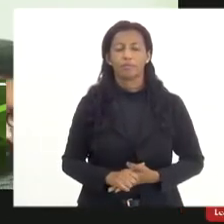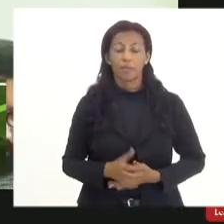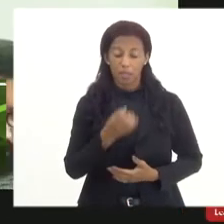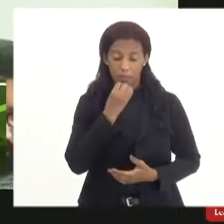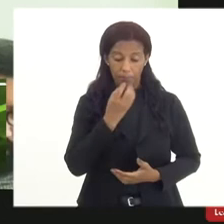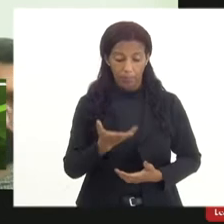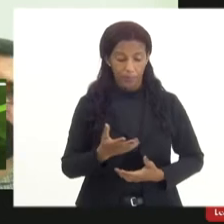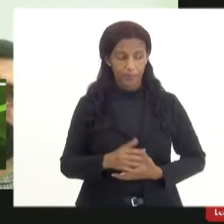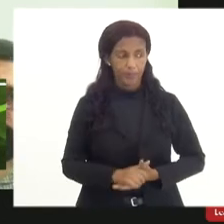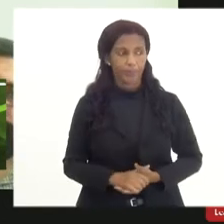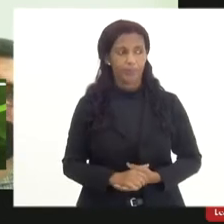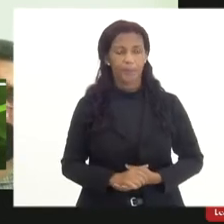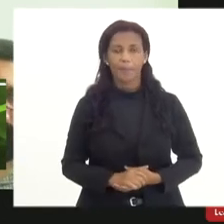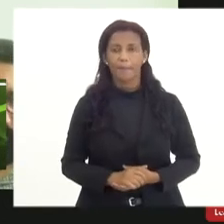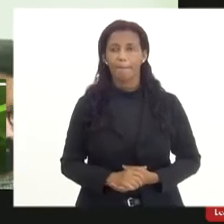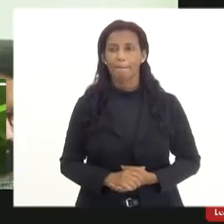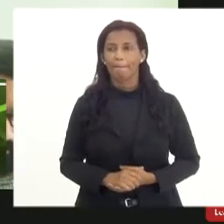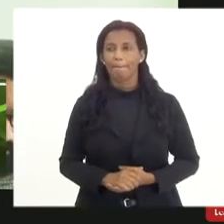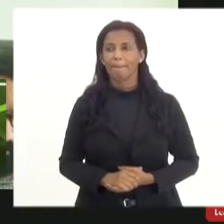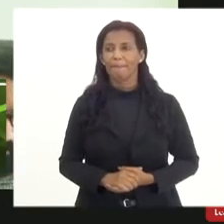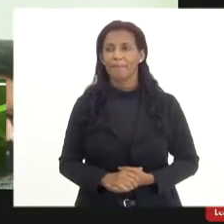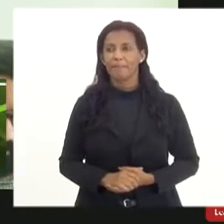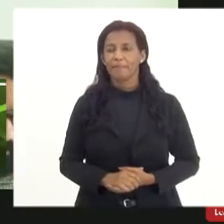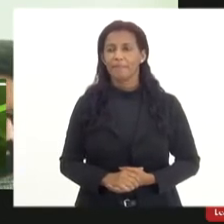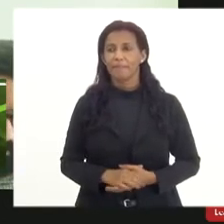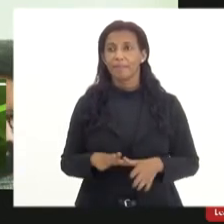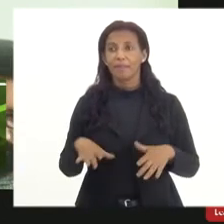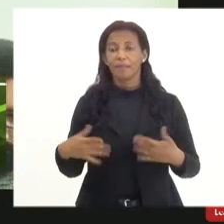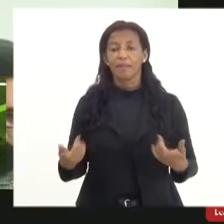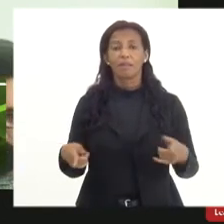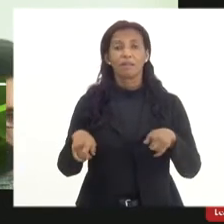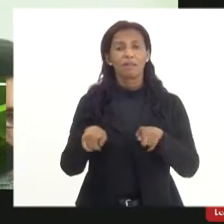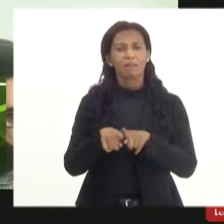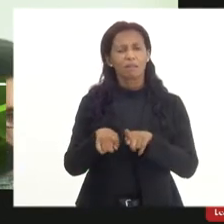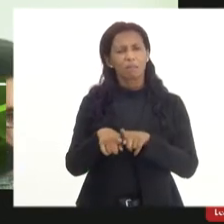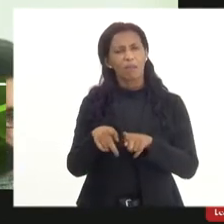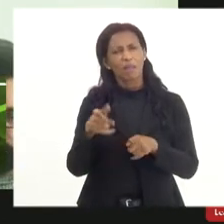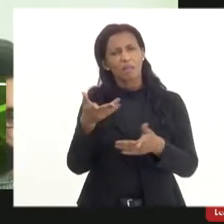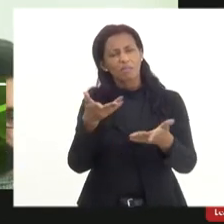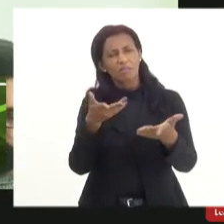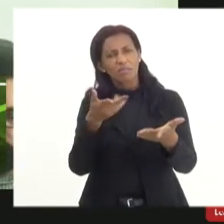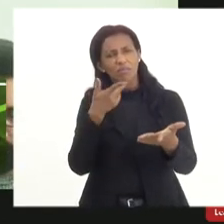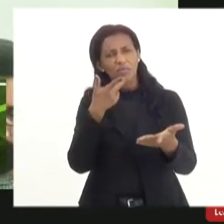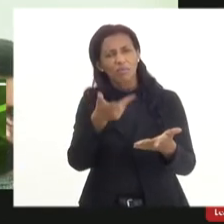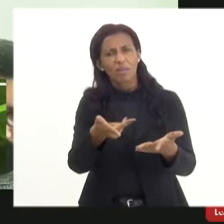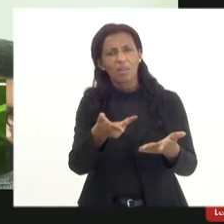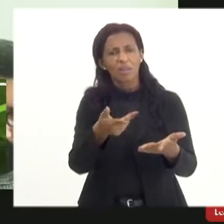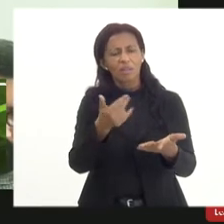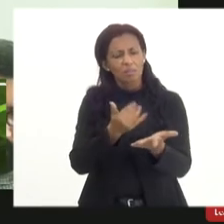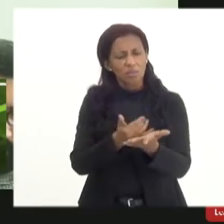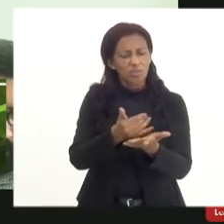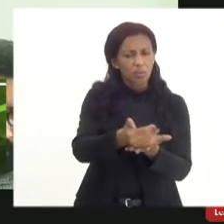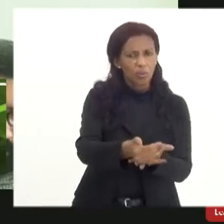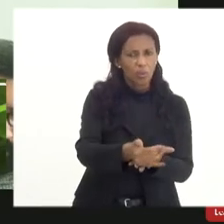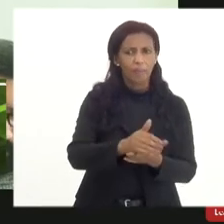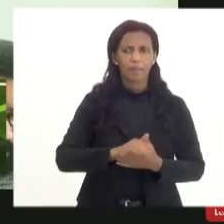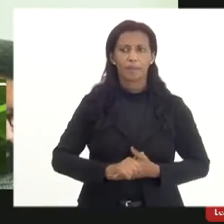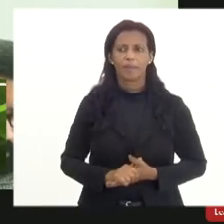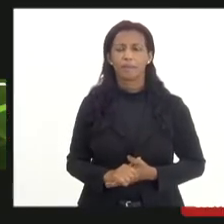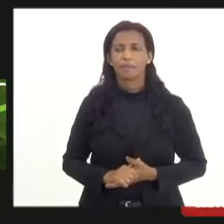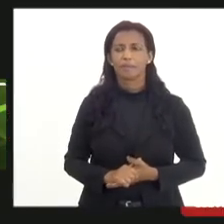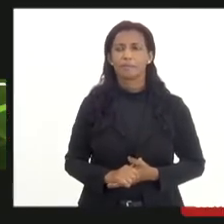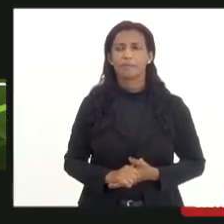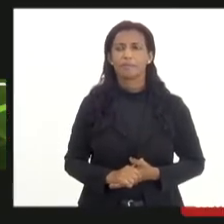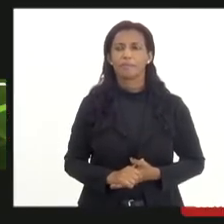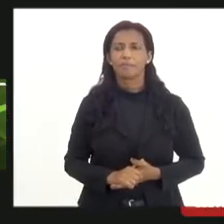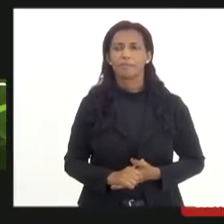bom. E também, né, essa questão que foi colocada, né, para a gente iniciar aí uma rodada,